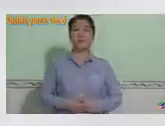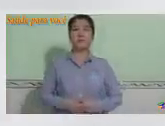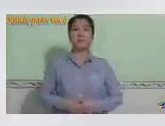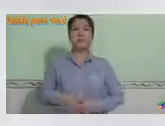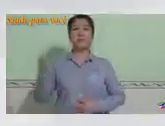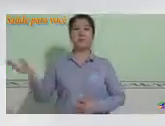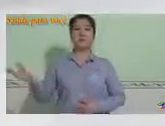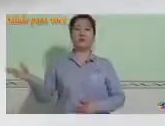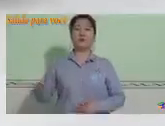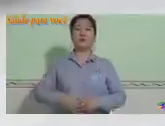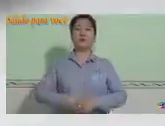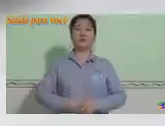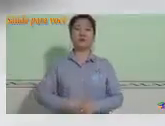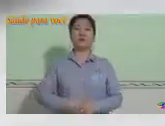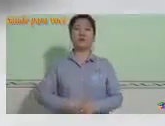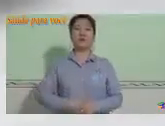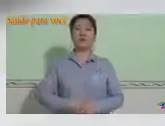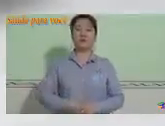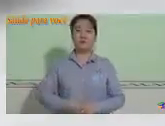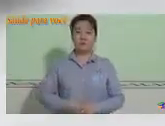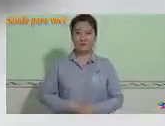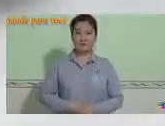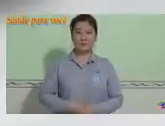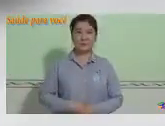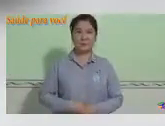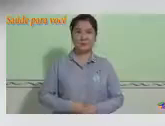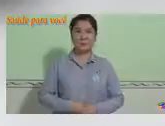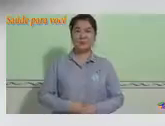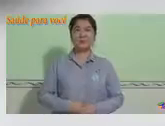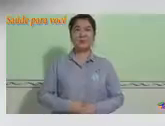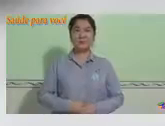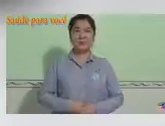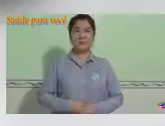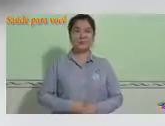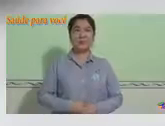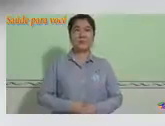STEXERC acento agudo COTAMBE acento agudo